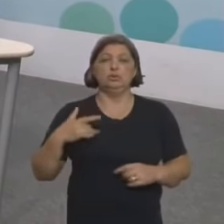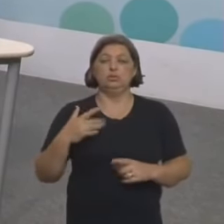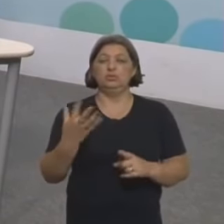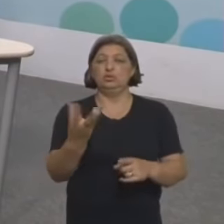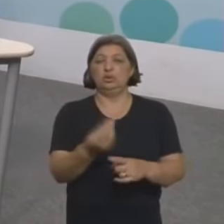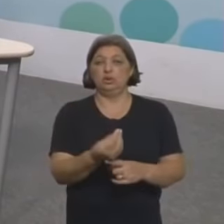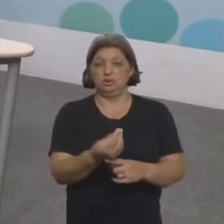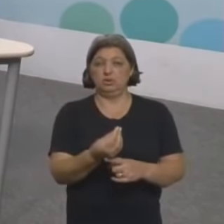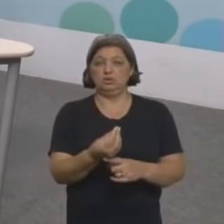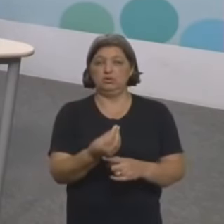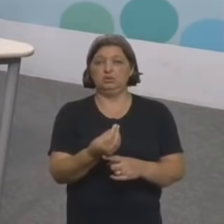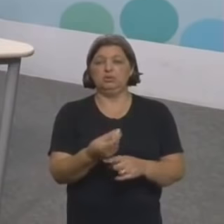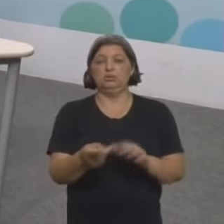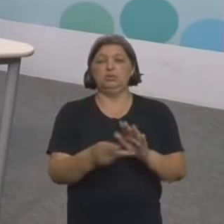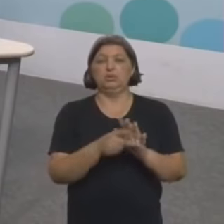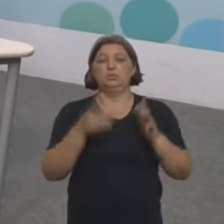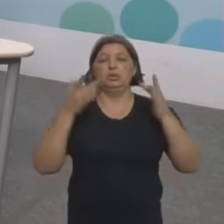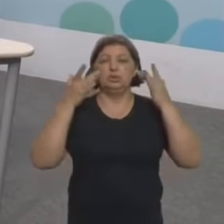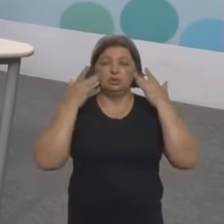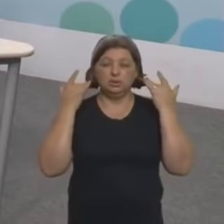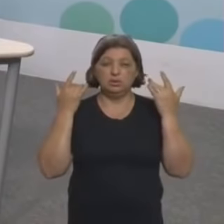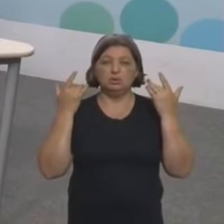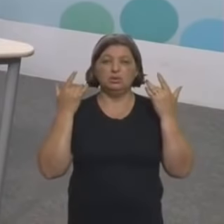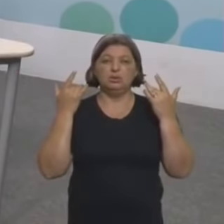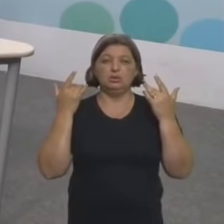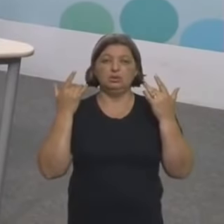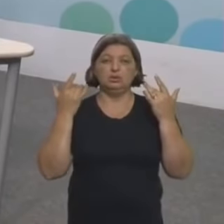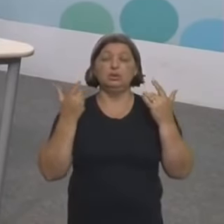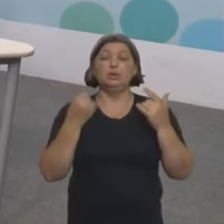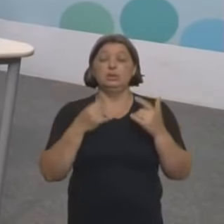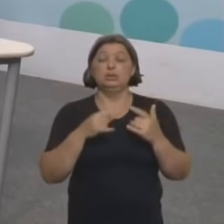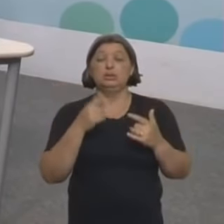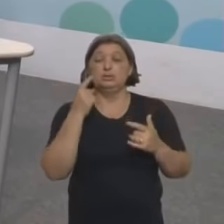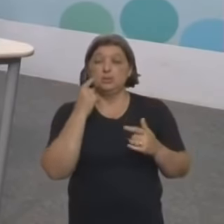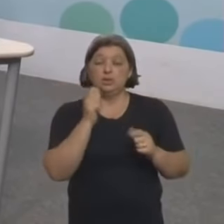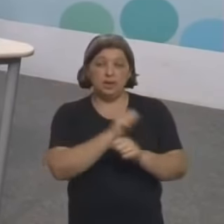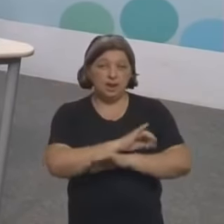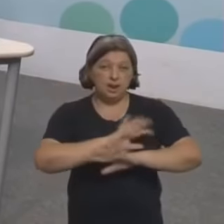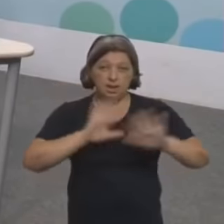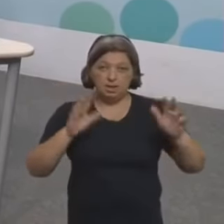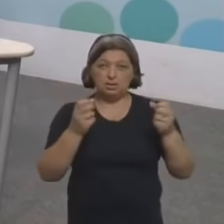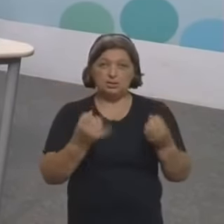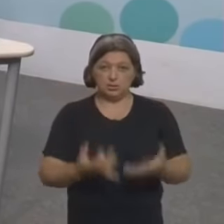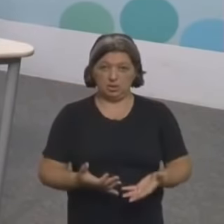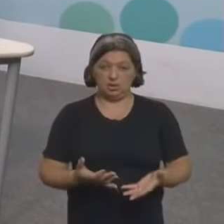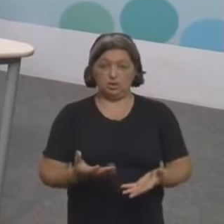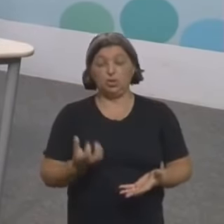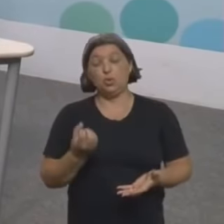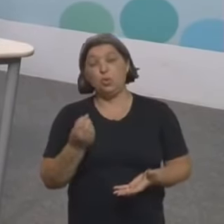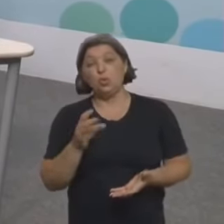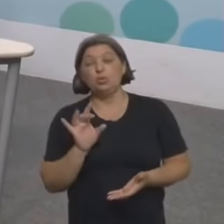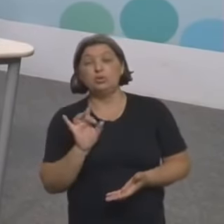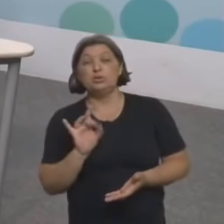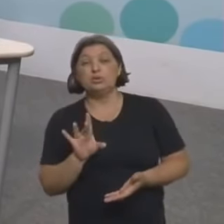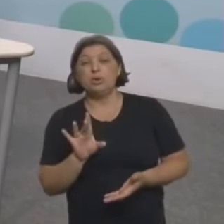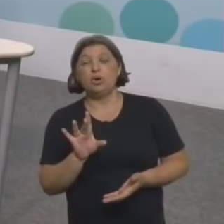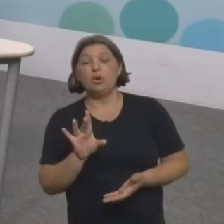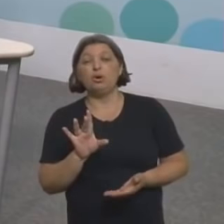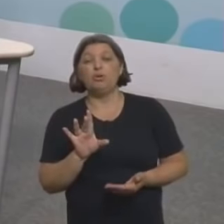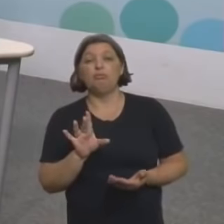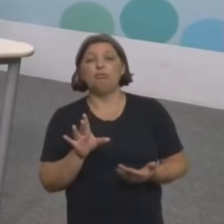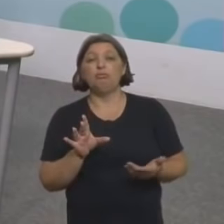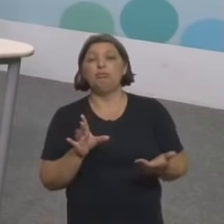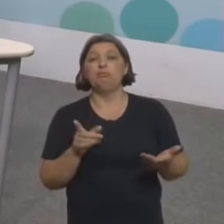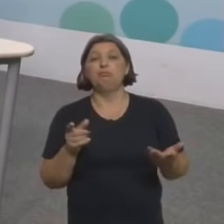artes cênicas? Ela quer saber se isso fica claro, né? Ou se tão somente